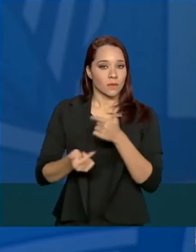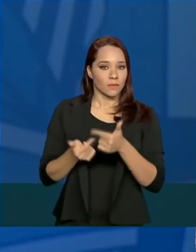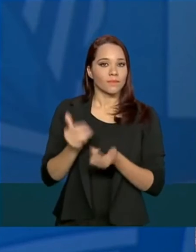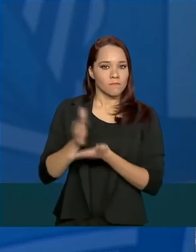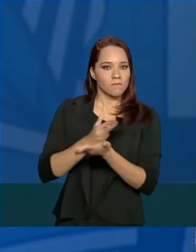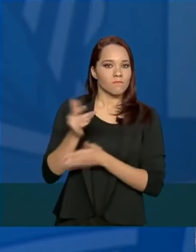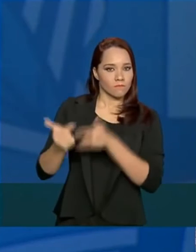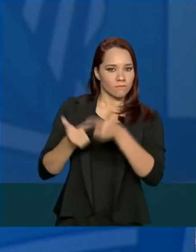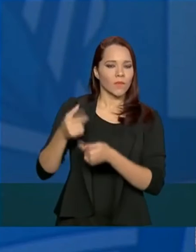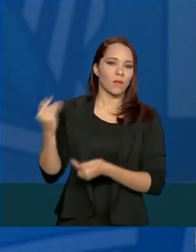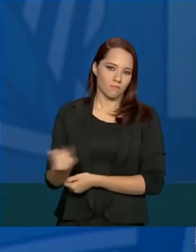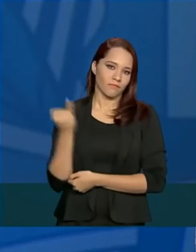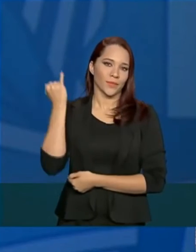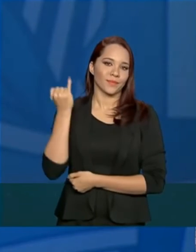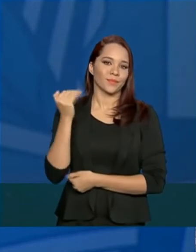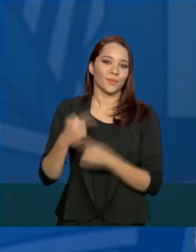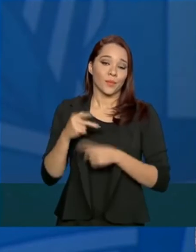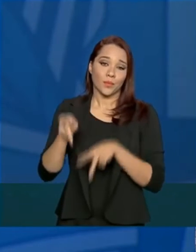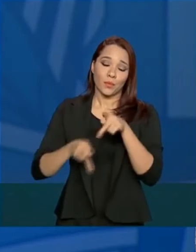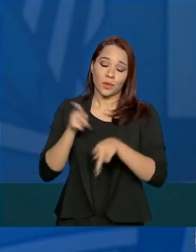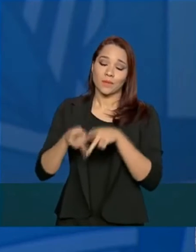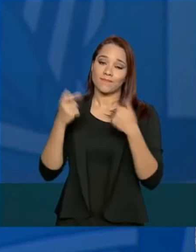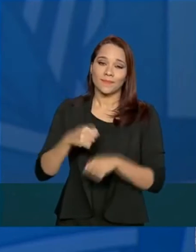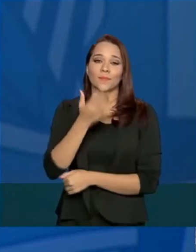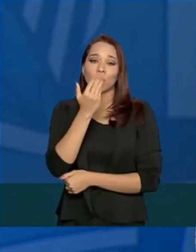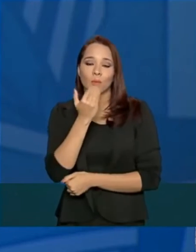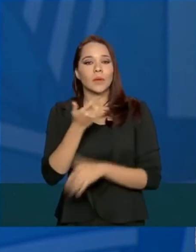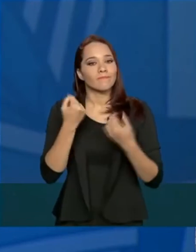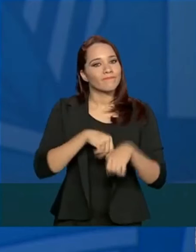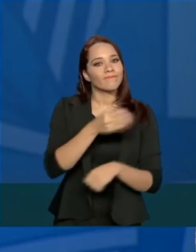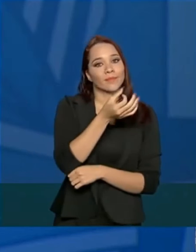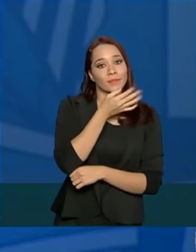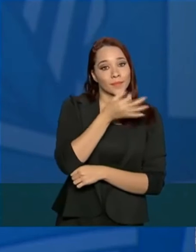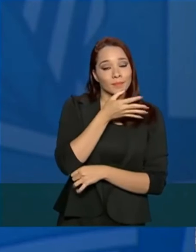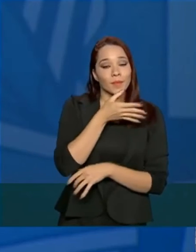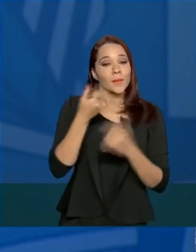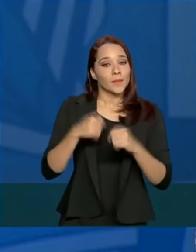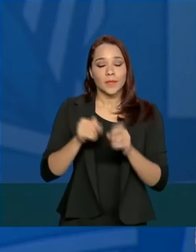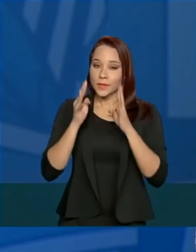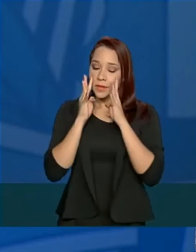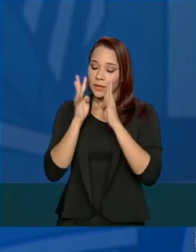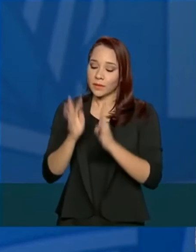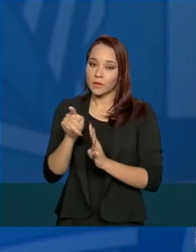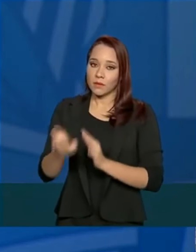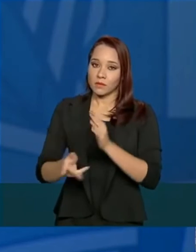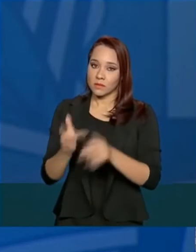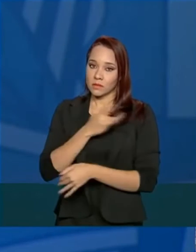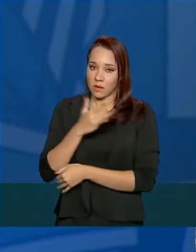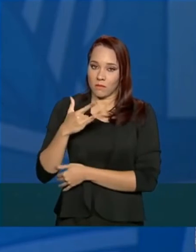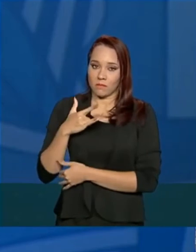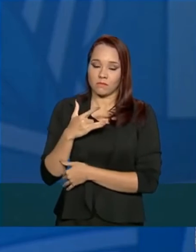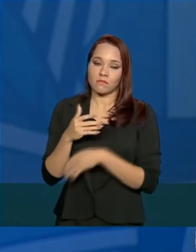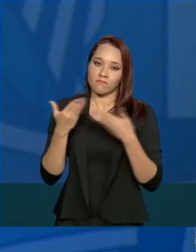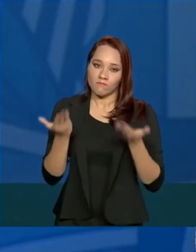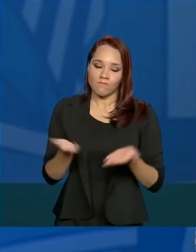Algumas atividades são essenciais, porque a população precisa comer, ela precisa de medicamentos, ela precisa de atenção à saúde. Então, ele